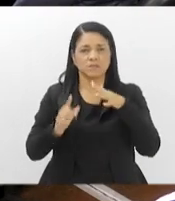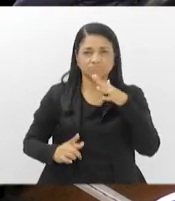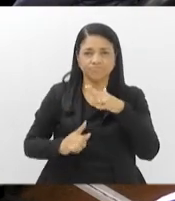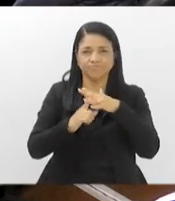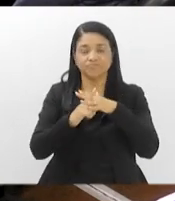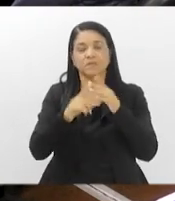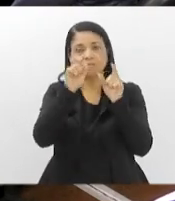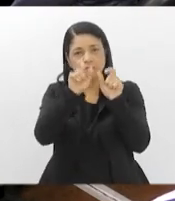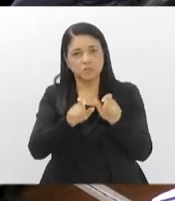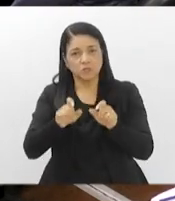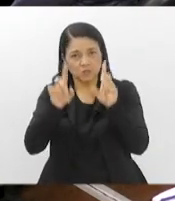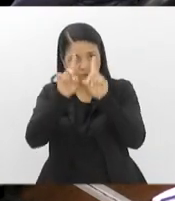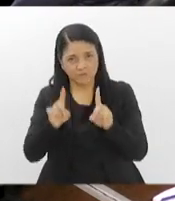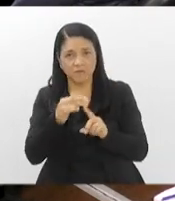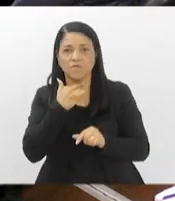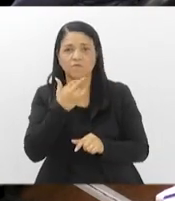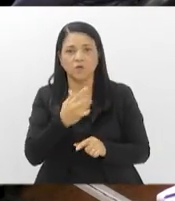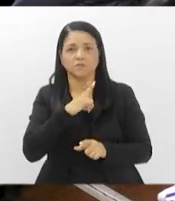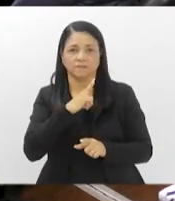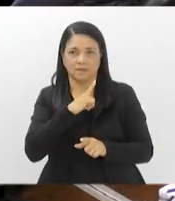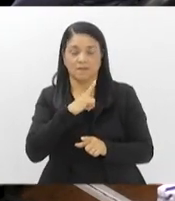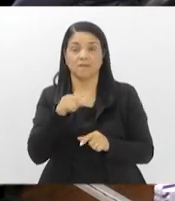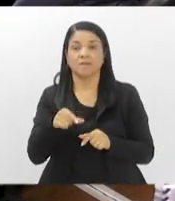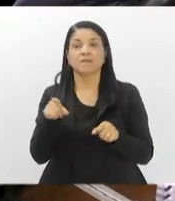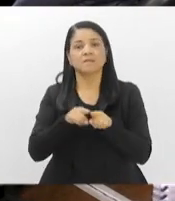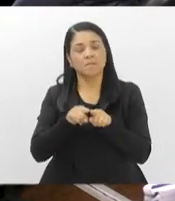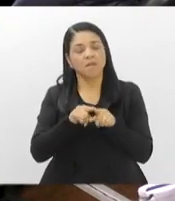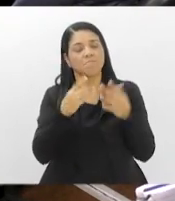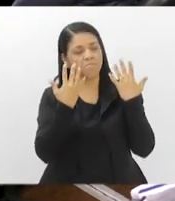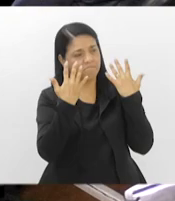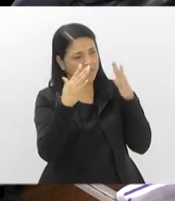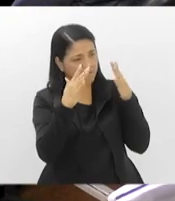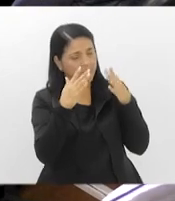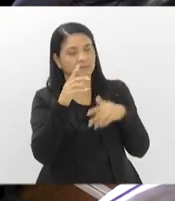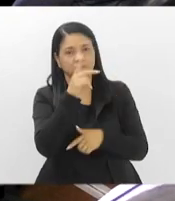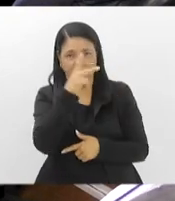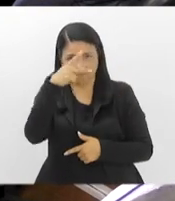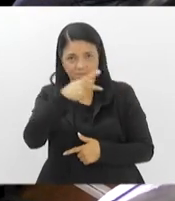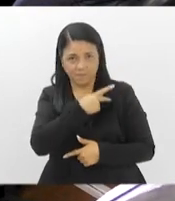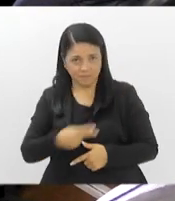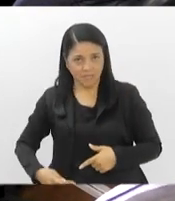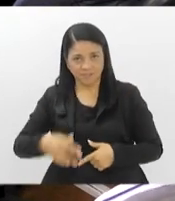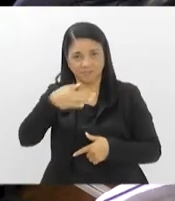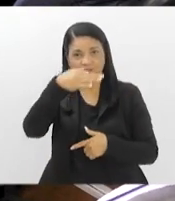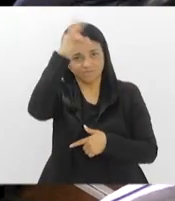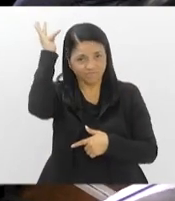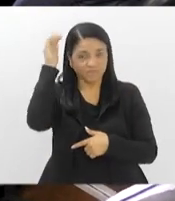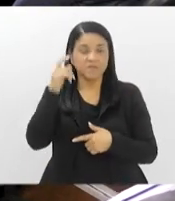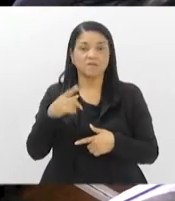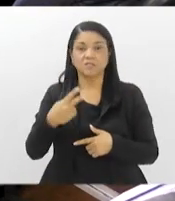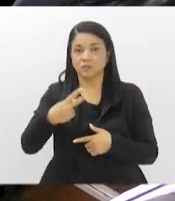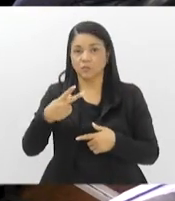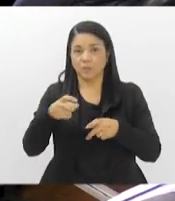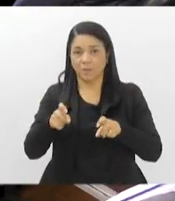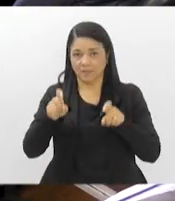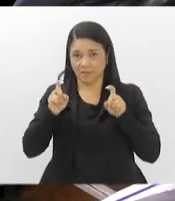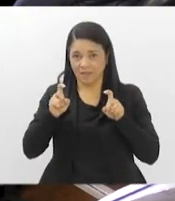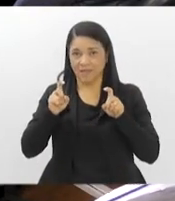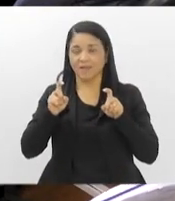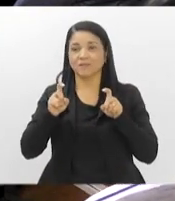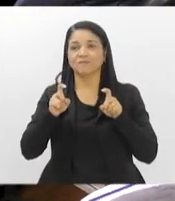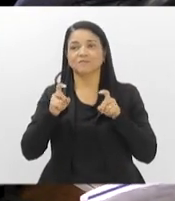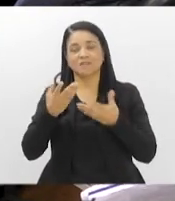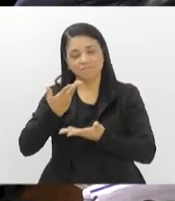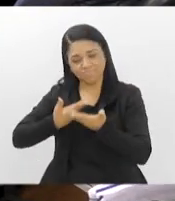deficiência Obrigado Presidente parabenizar a vossa excelência também pela condução eh segundo mandato e poder estar ombreando com